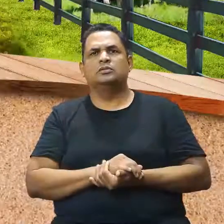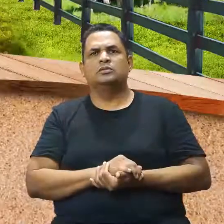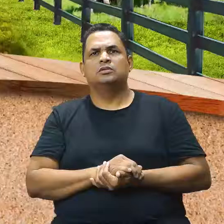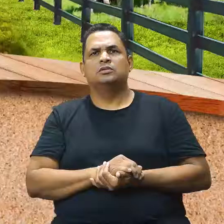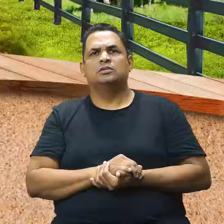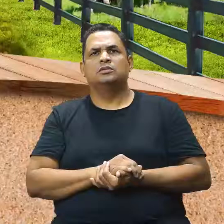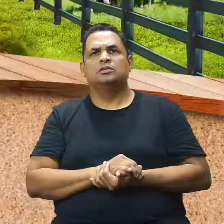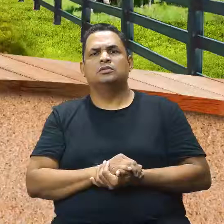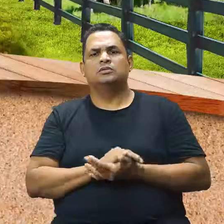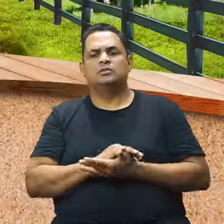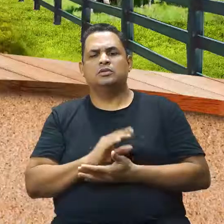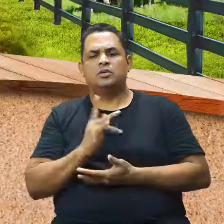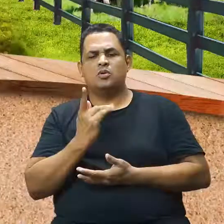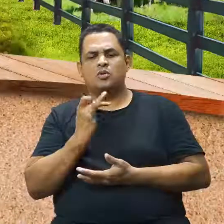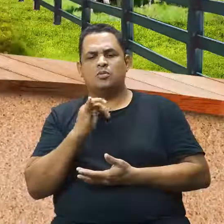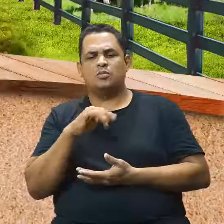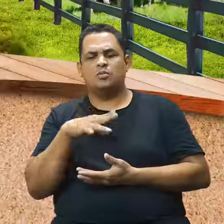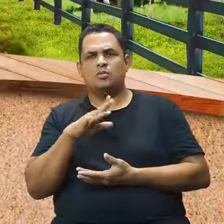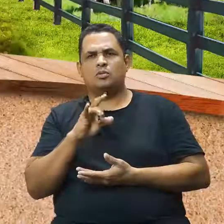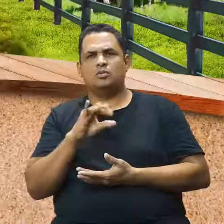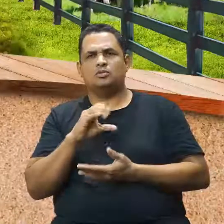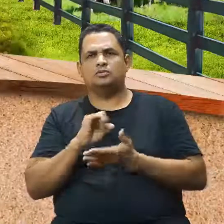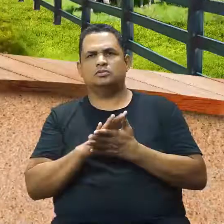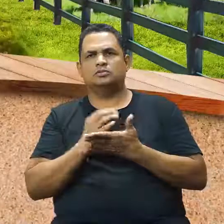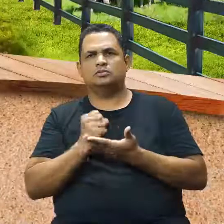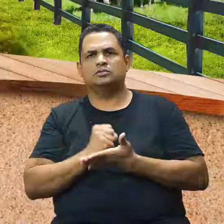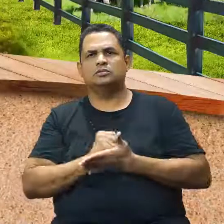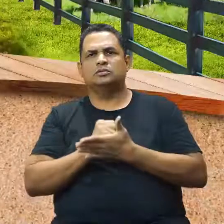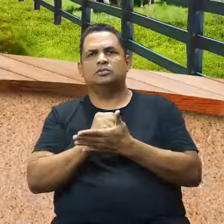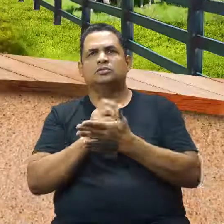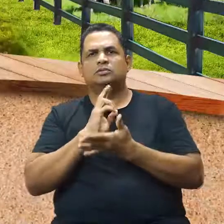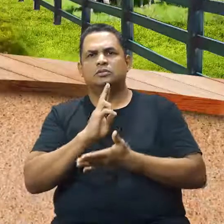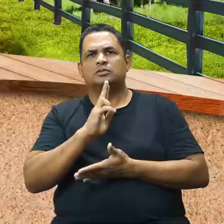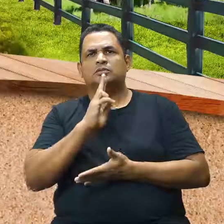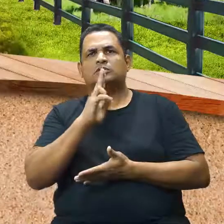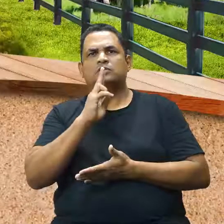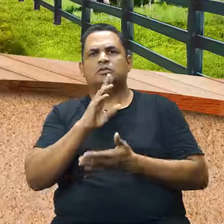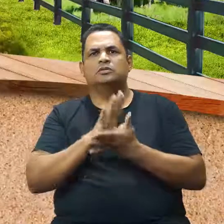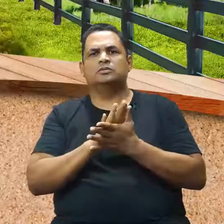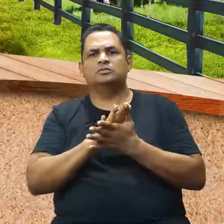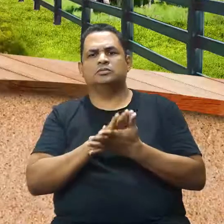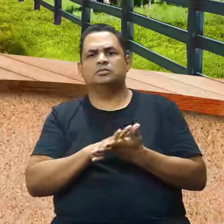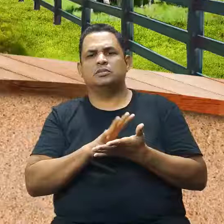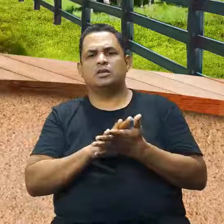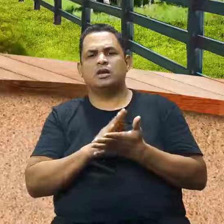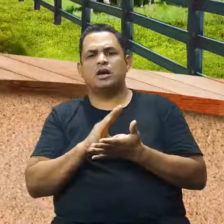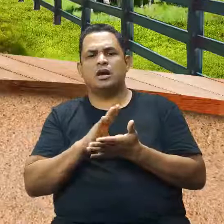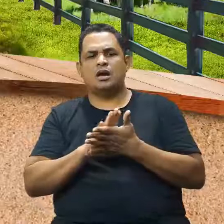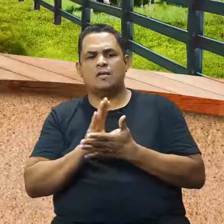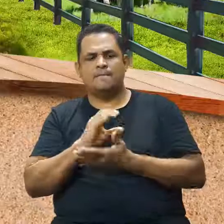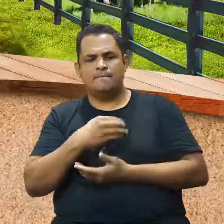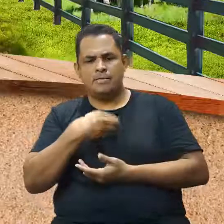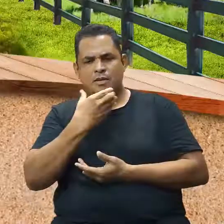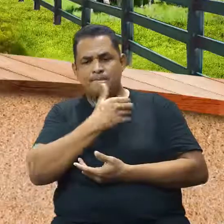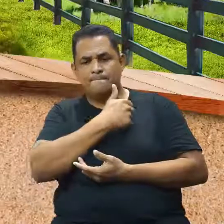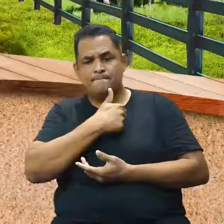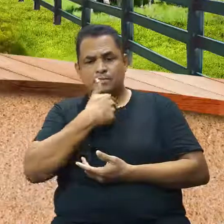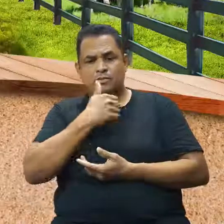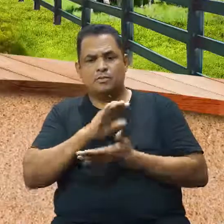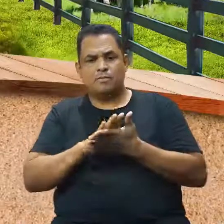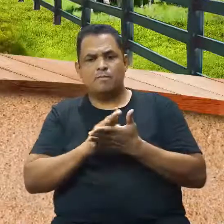formação de hormônios que vão auxiliar no processo de amadurecimento do fruto. Aí coloca